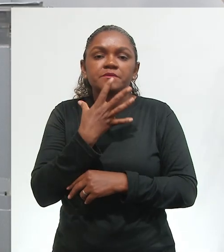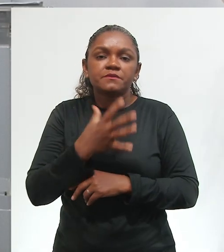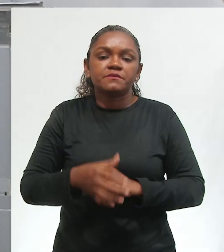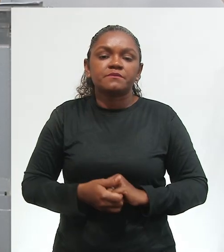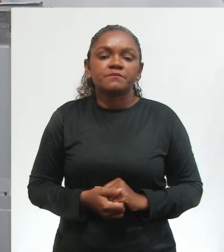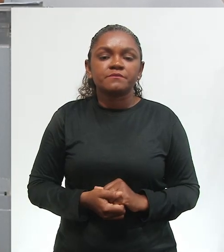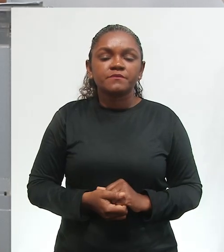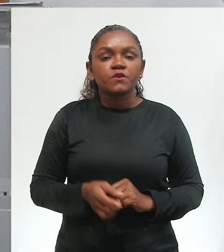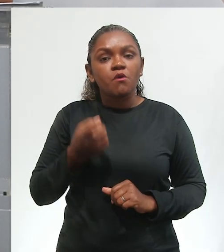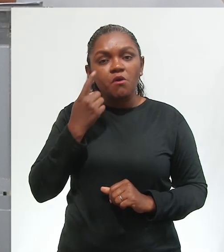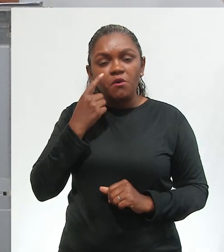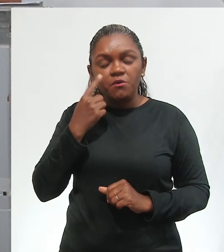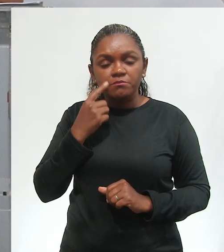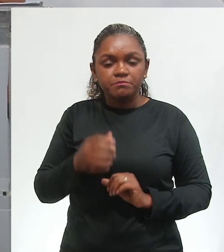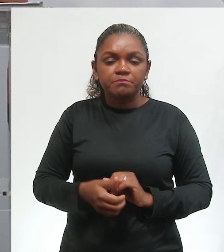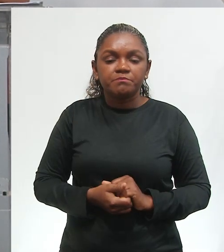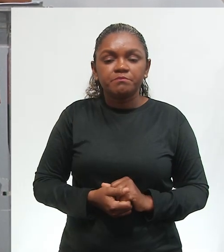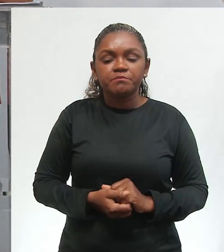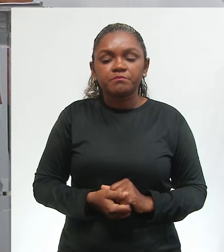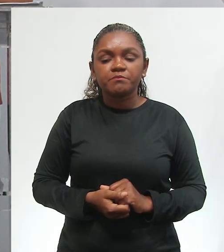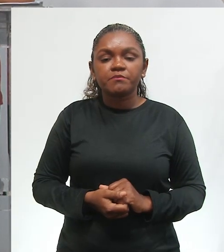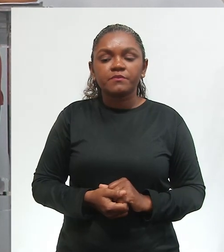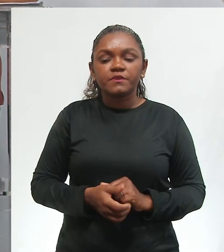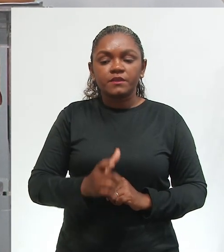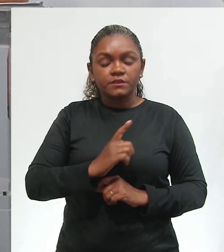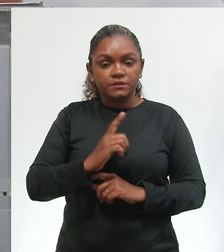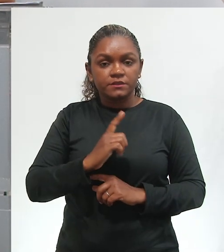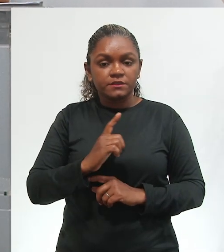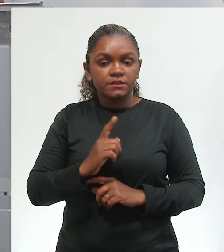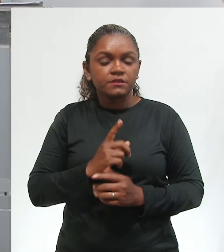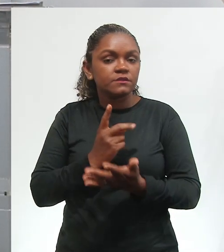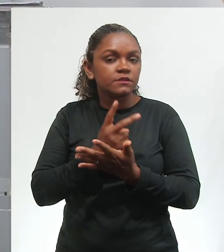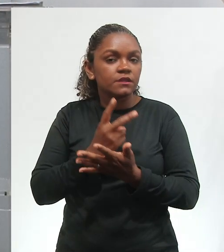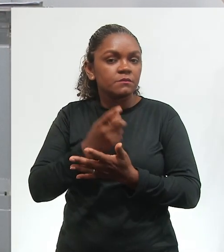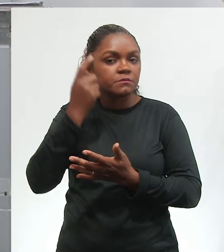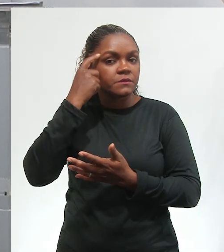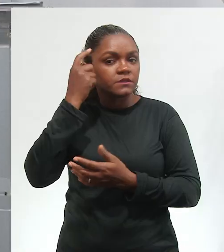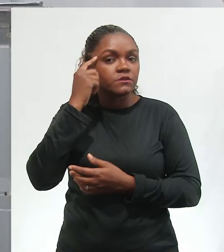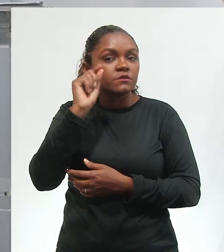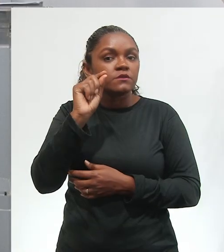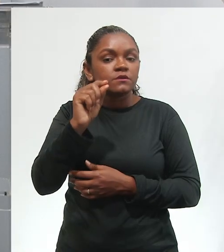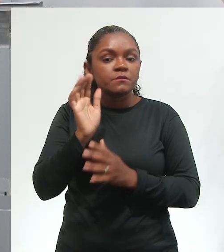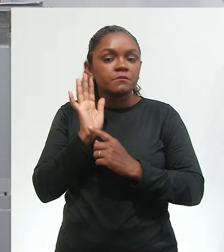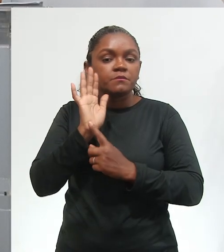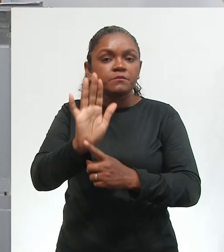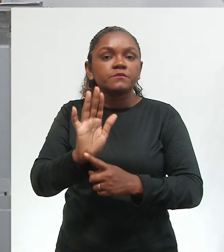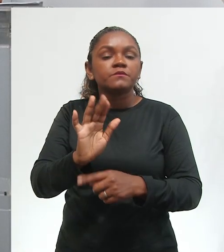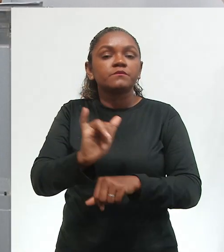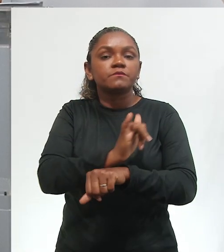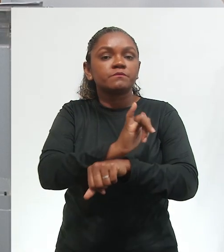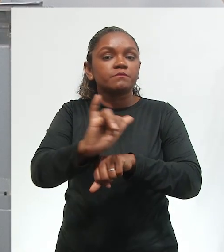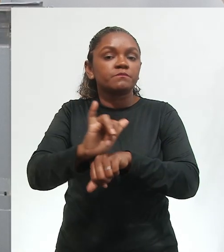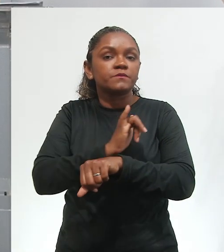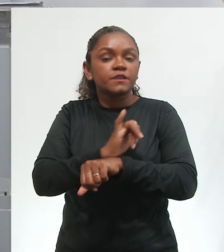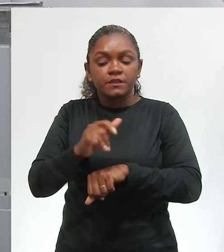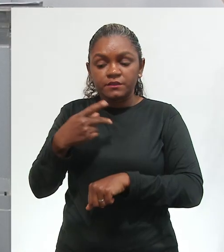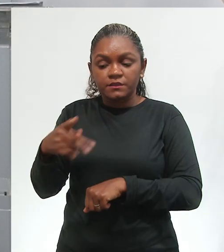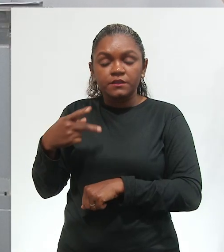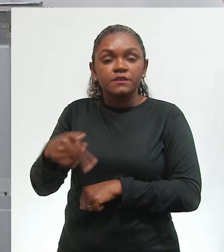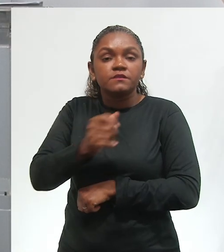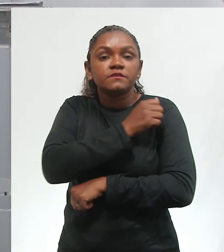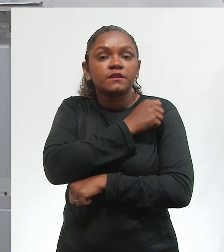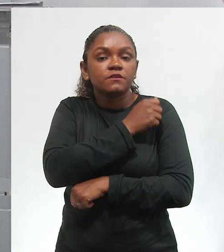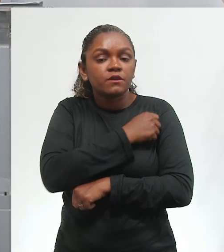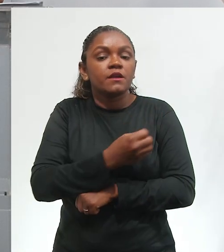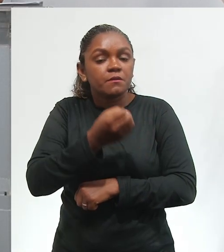do aluno. Olha uma questão que a gente tem que estar sempre pensando, né? Mostrar que as estratégias que os